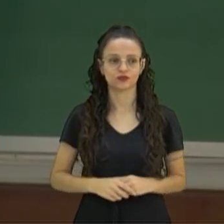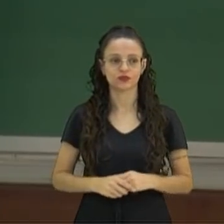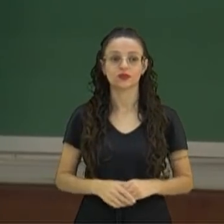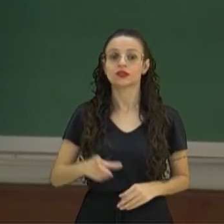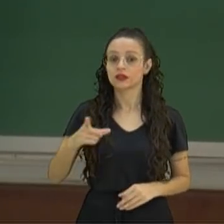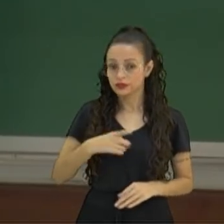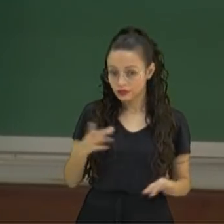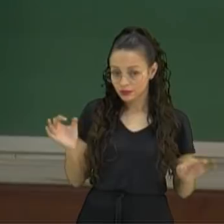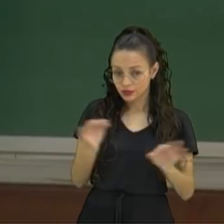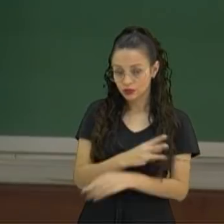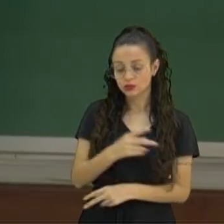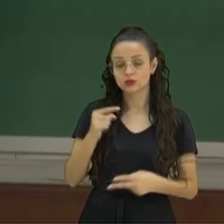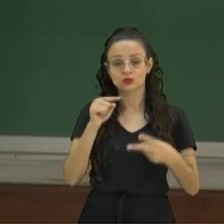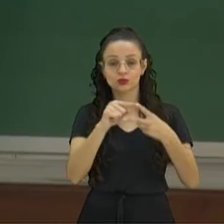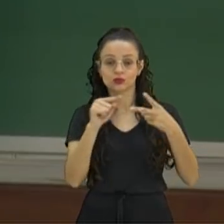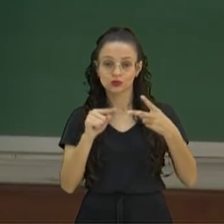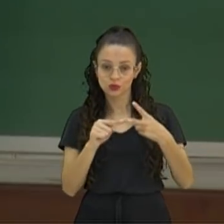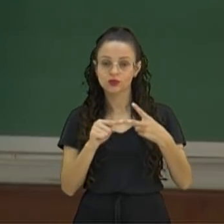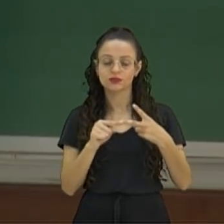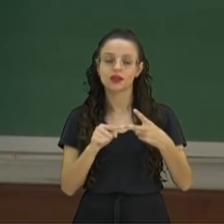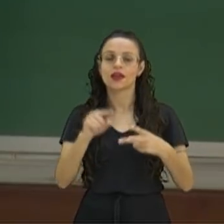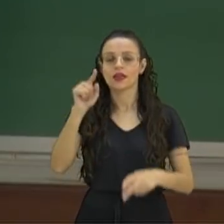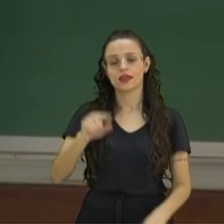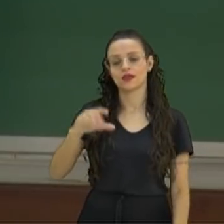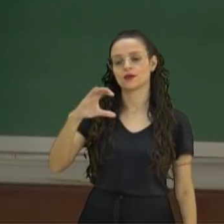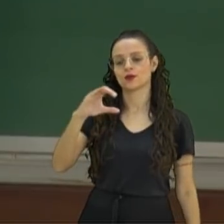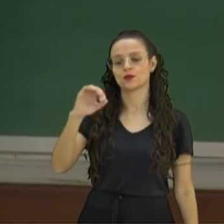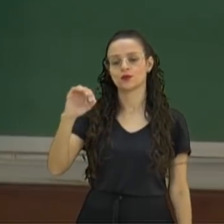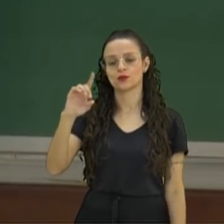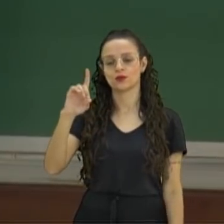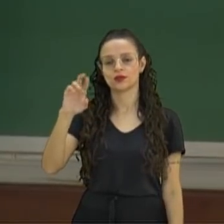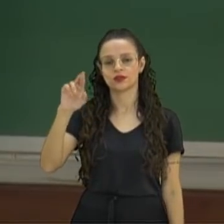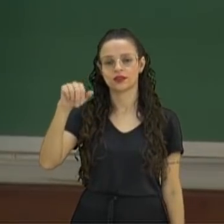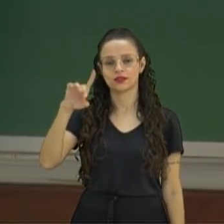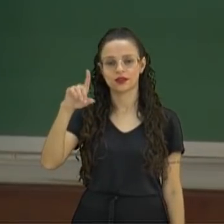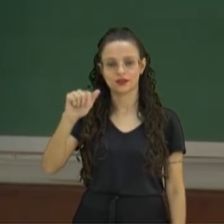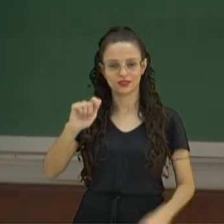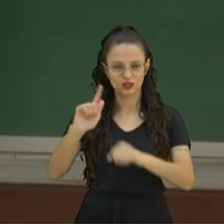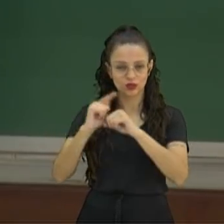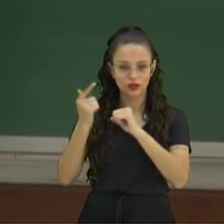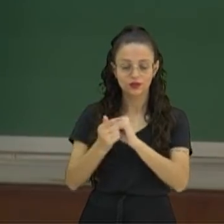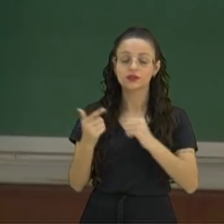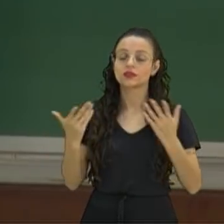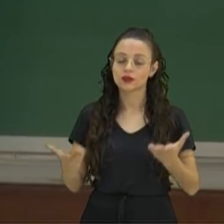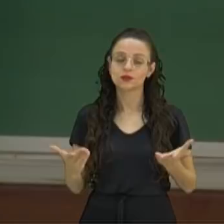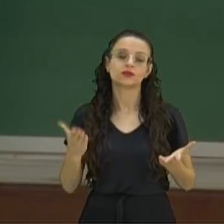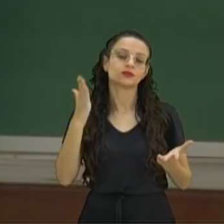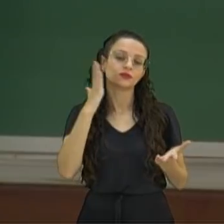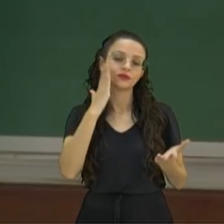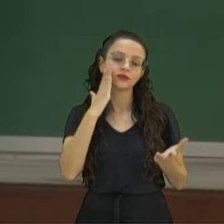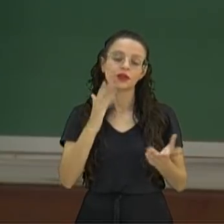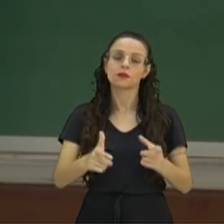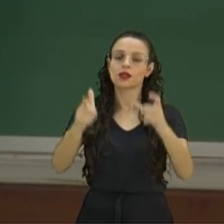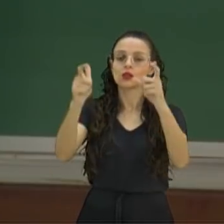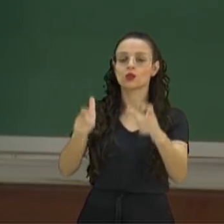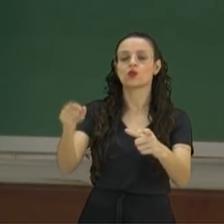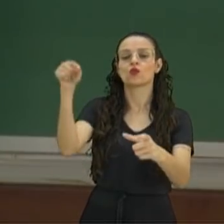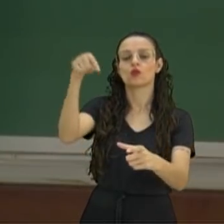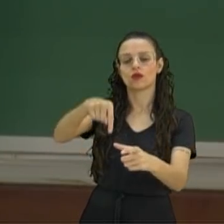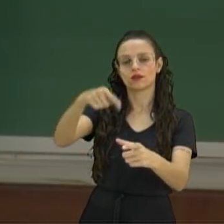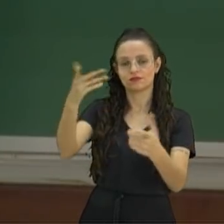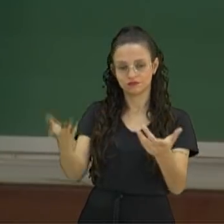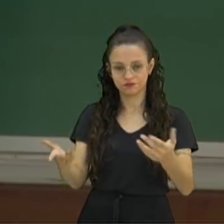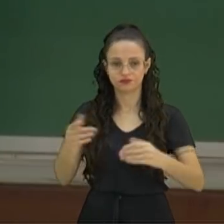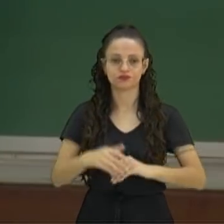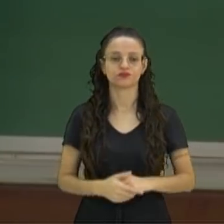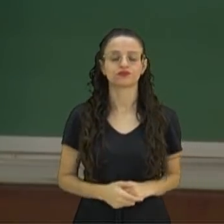duas informações, eu tenho uma coordenada geográfica. E eu tendo a coordenada geográfica, eu tenho a localização